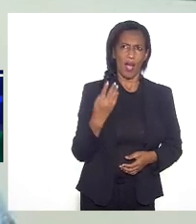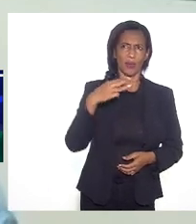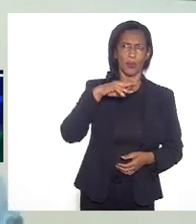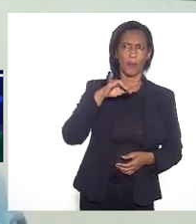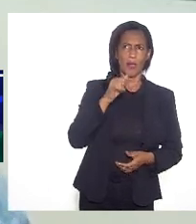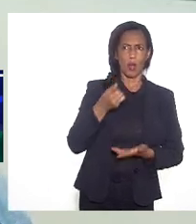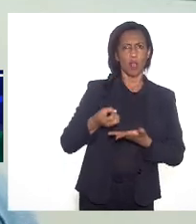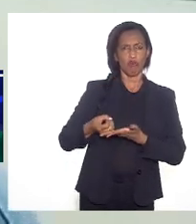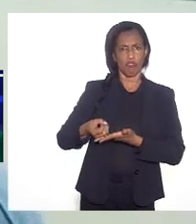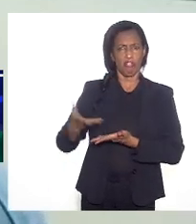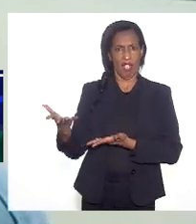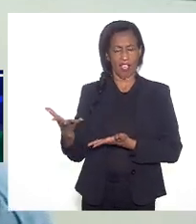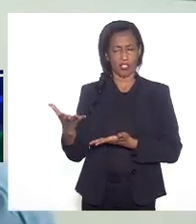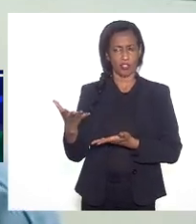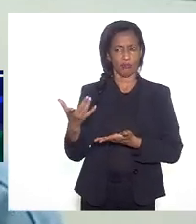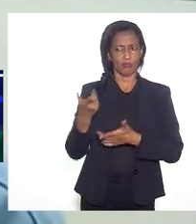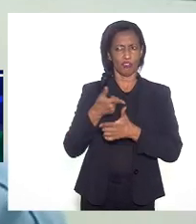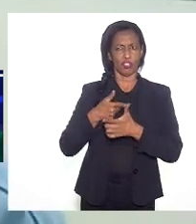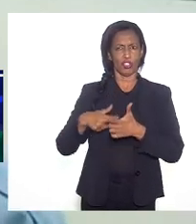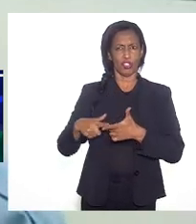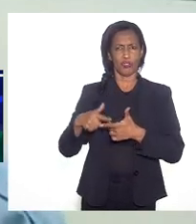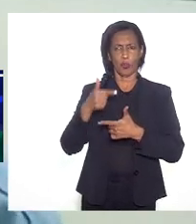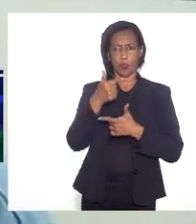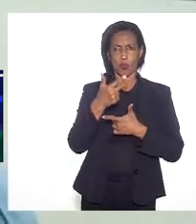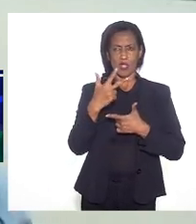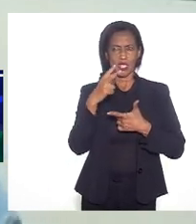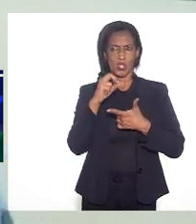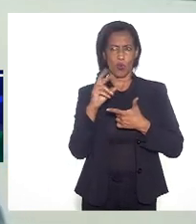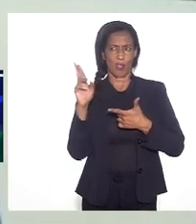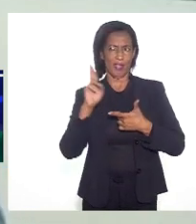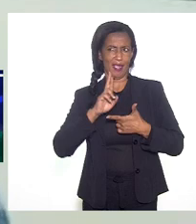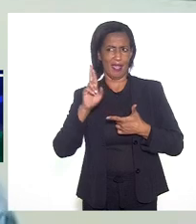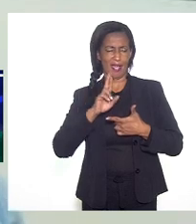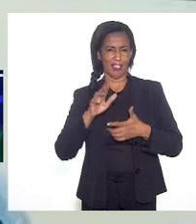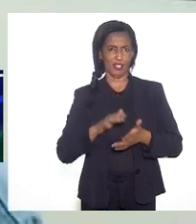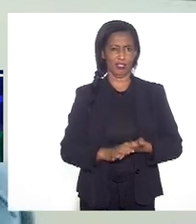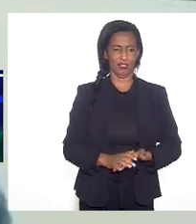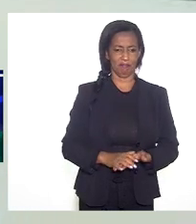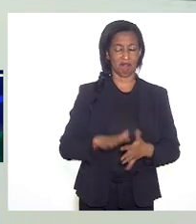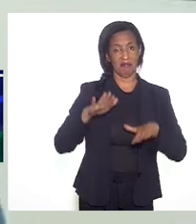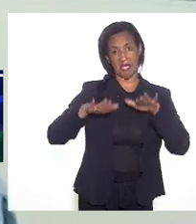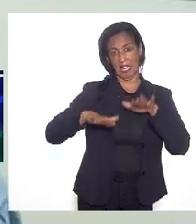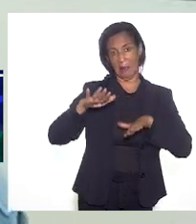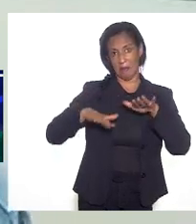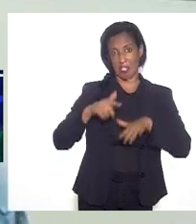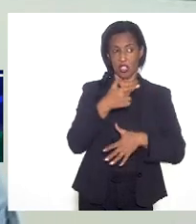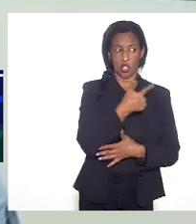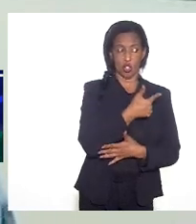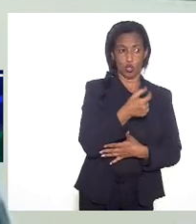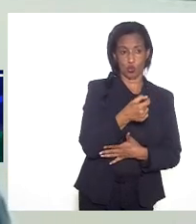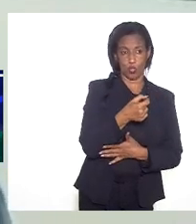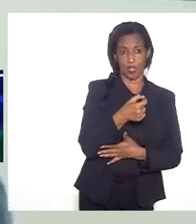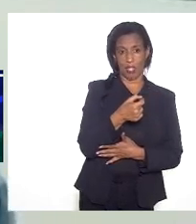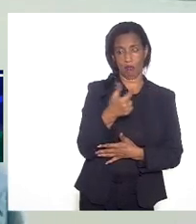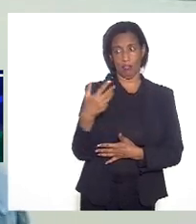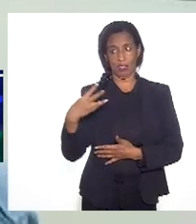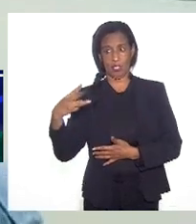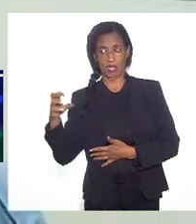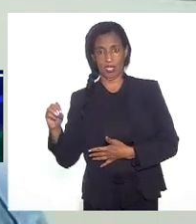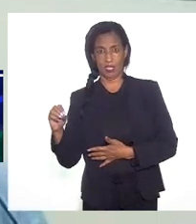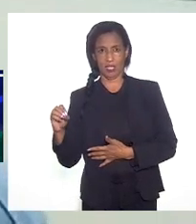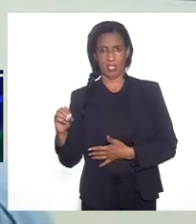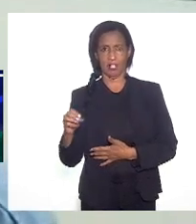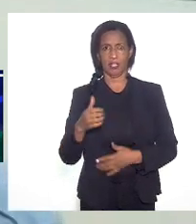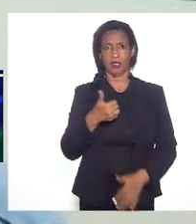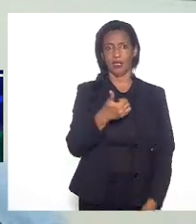gastos, dividido por R$ 250, deputada Marta Rocha, que é a média entre 200 e 300,